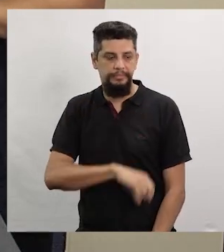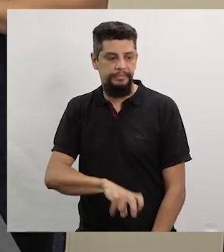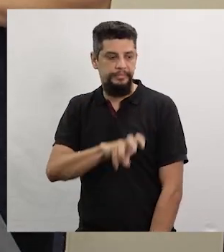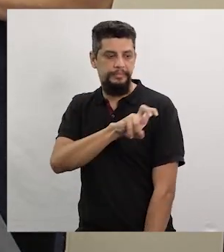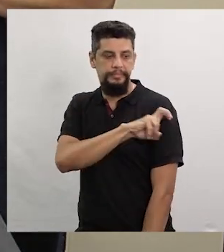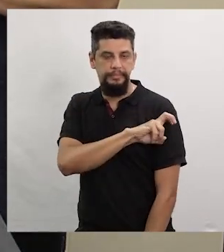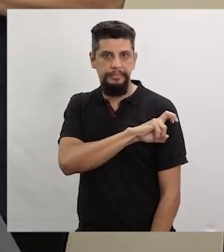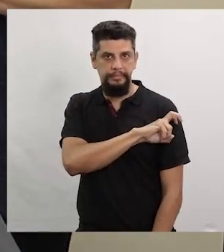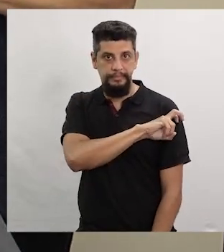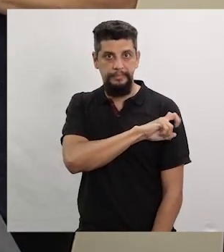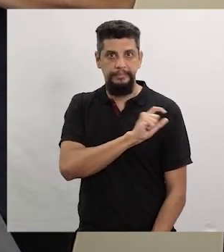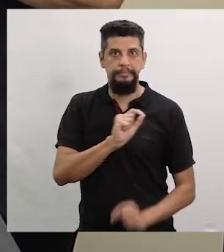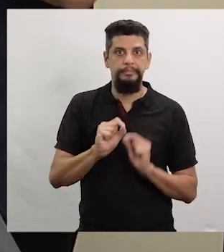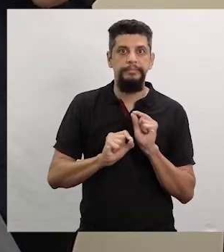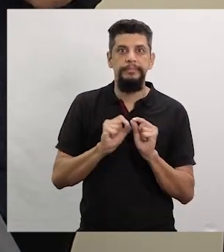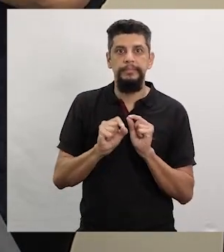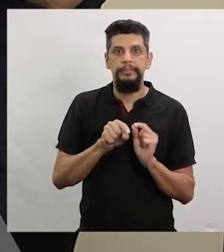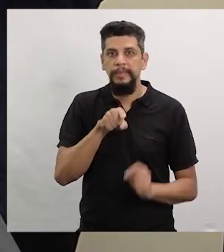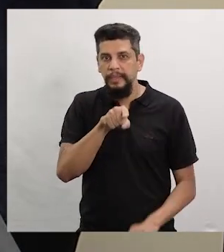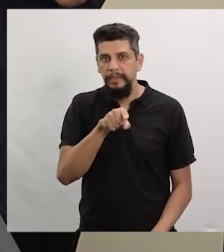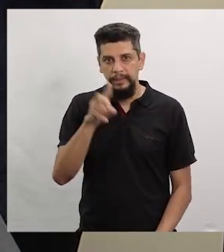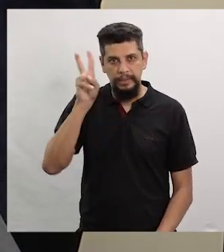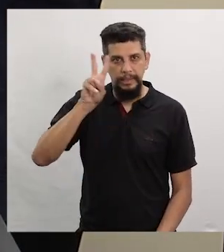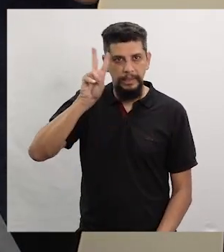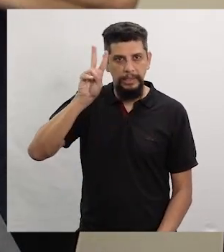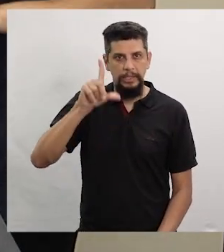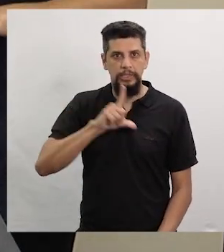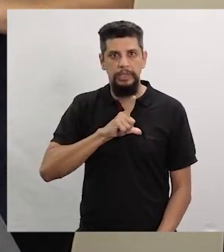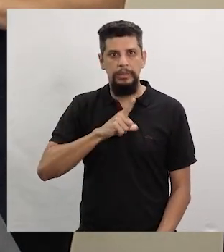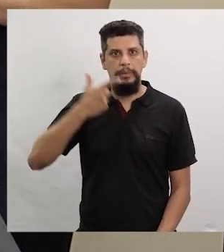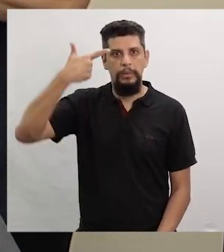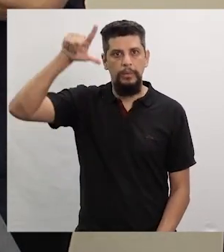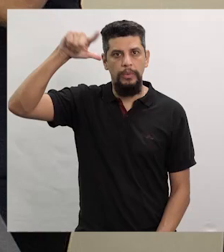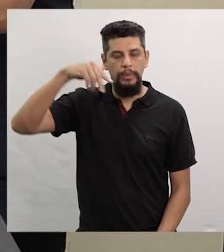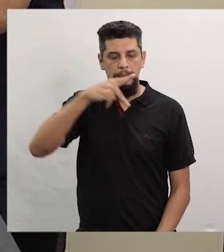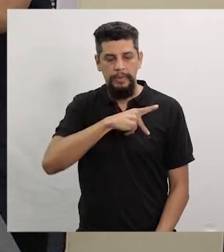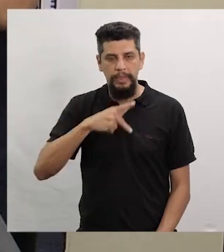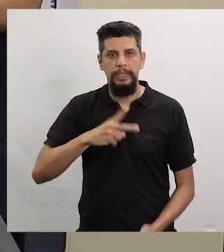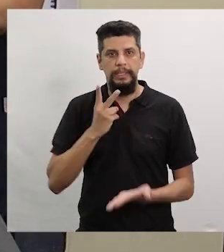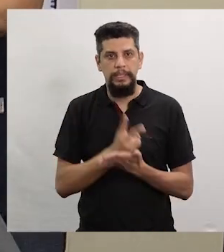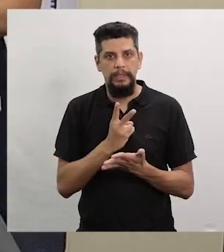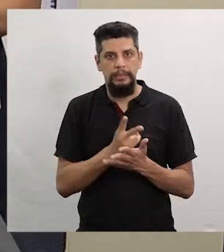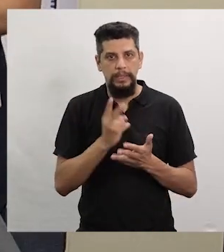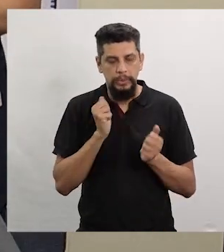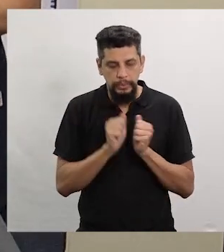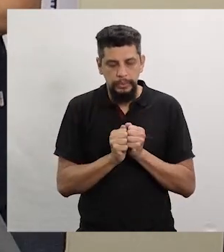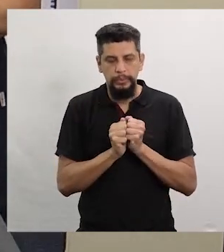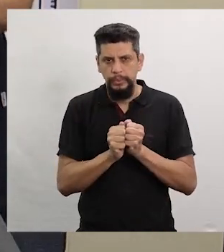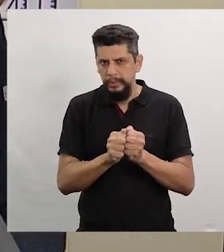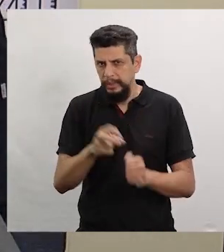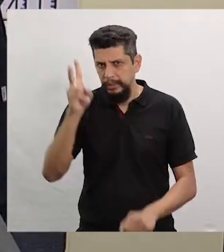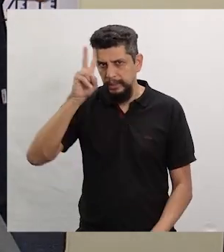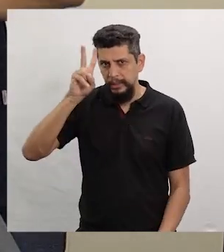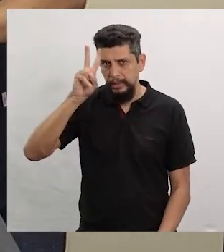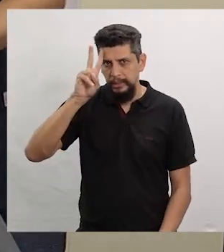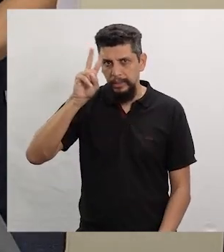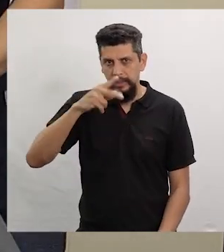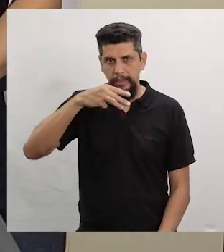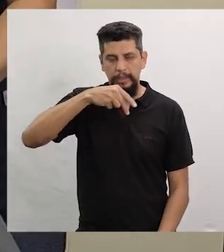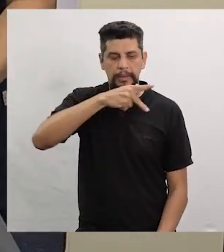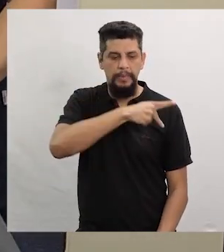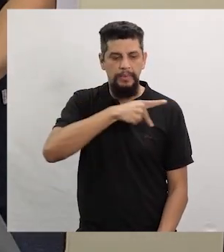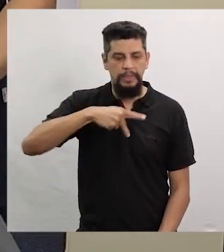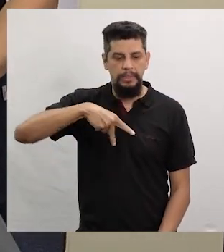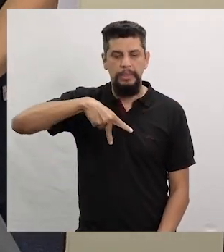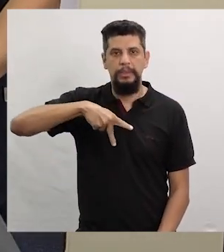ano e lembram que tinha uma professora que sempre nós estávamos aqui juntas também é a professora